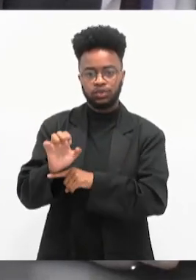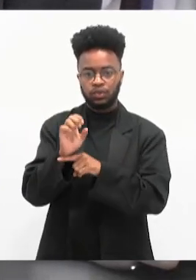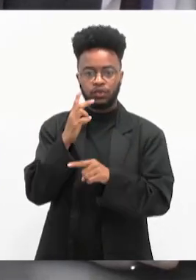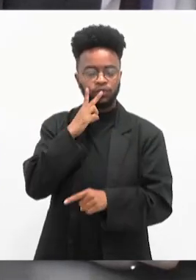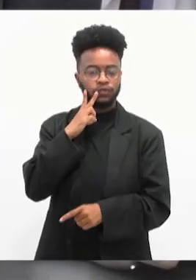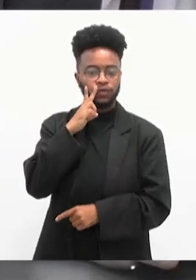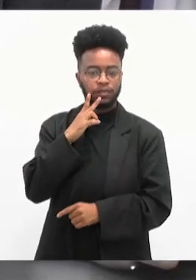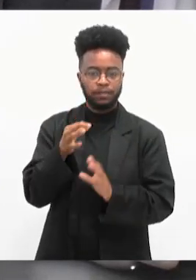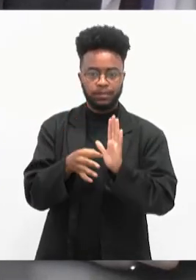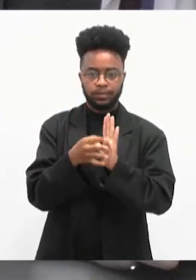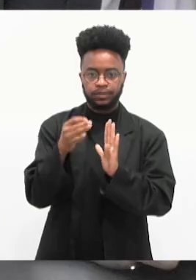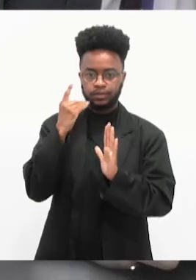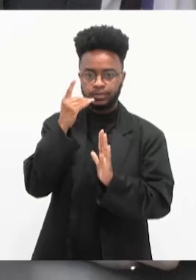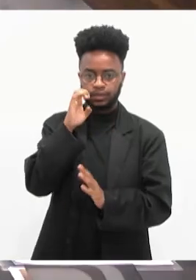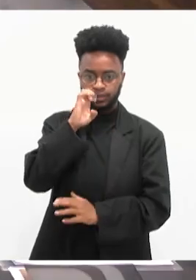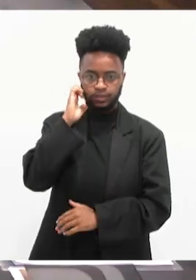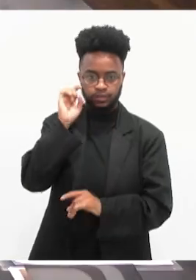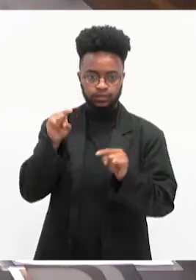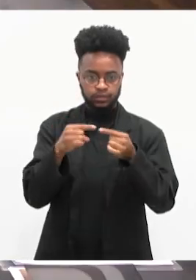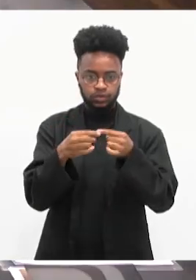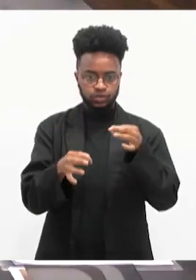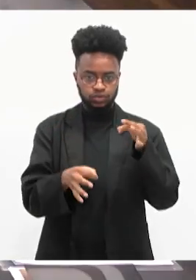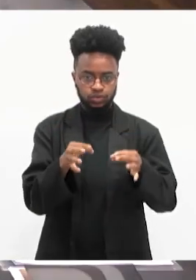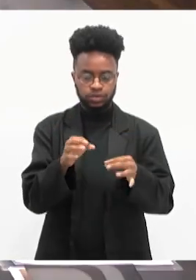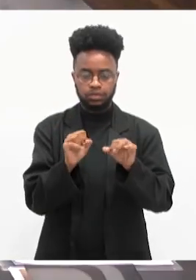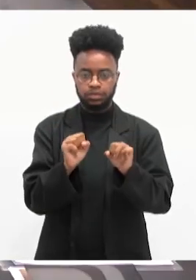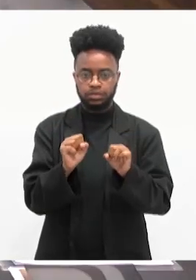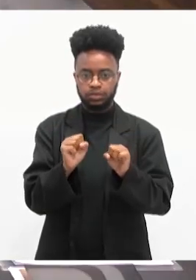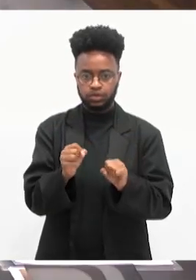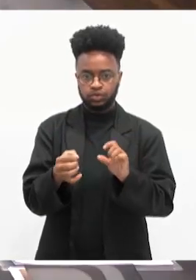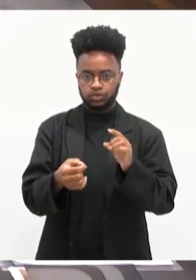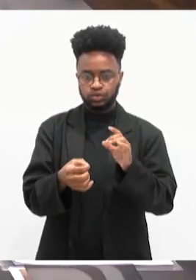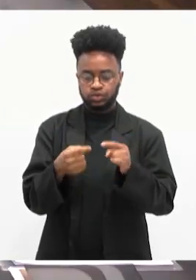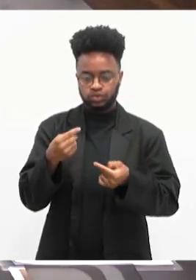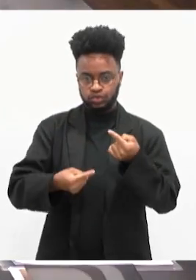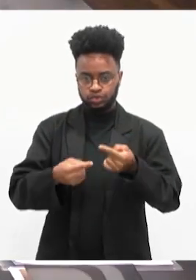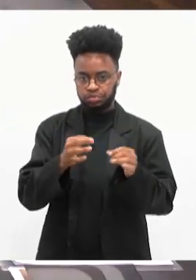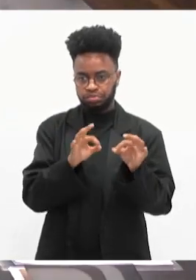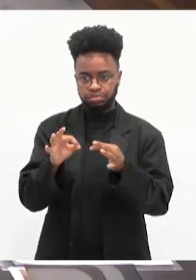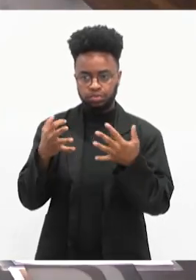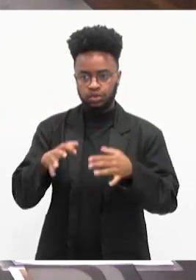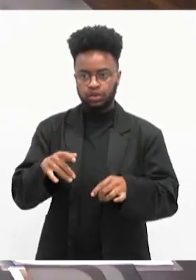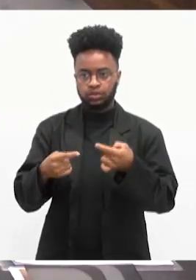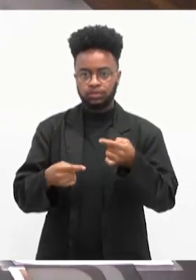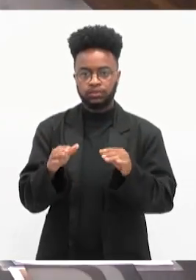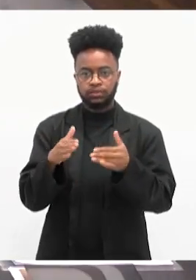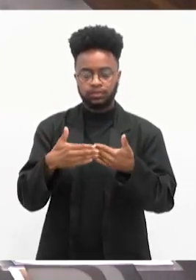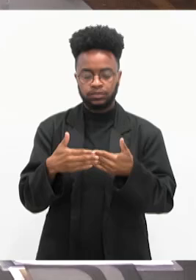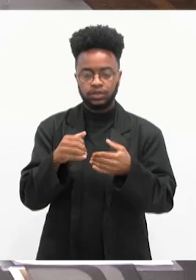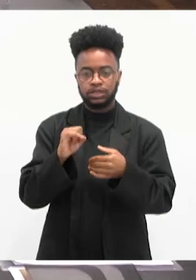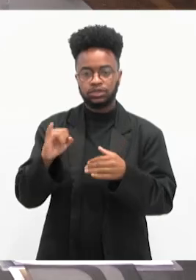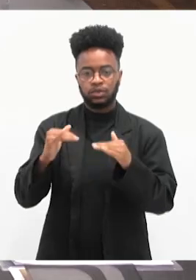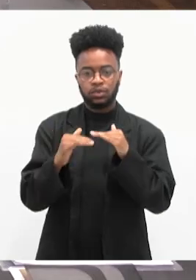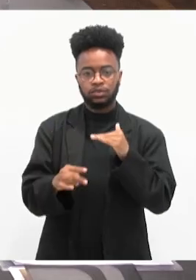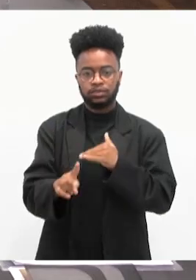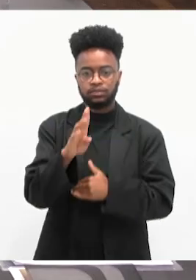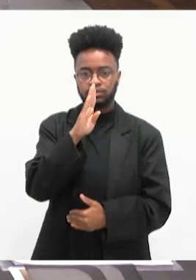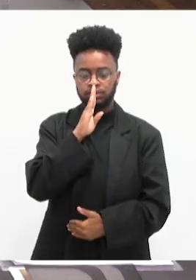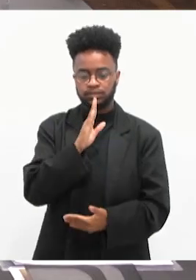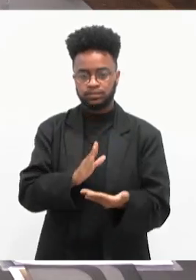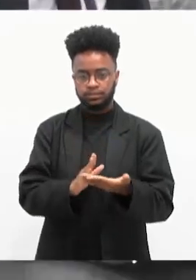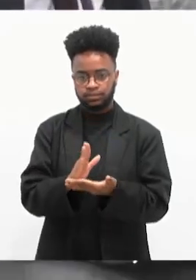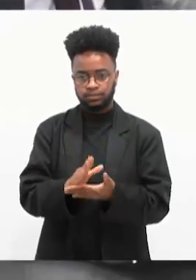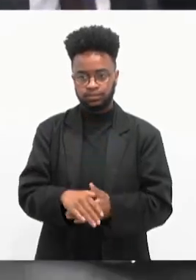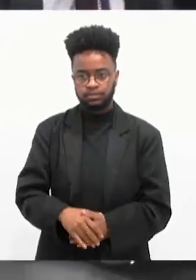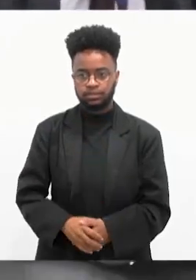Eli Katakimoto. Pela juridicidade. Em discussão, não havendo quem queira discutir, em votação, os senhores que aprovam permaneçam como